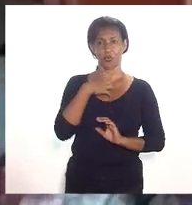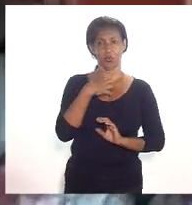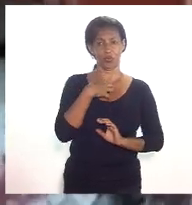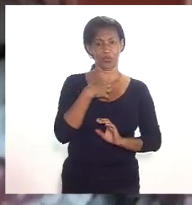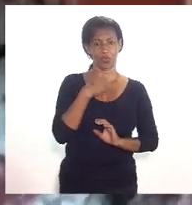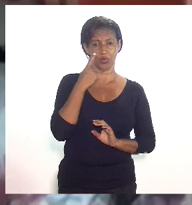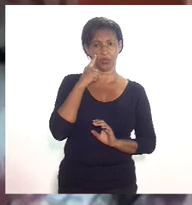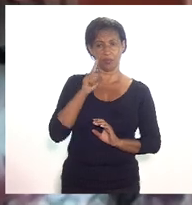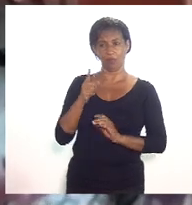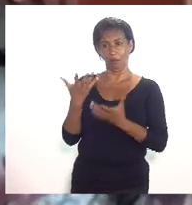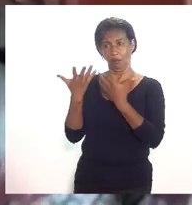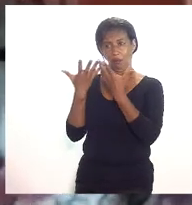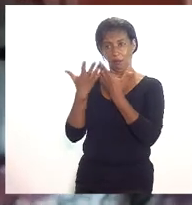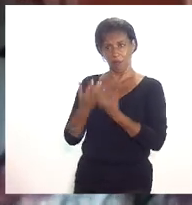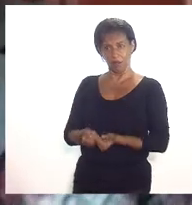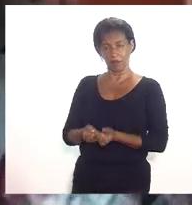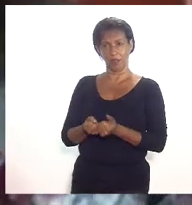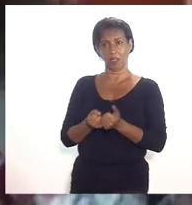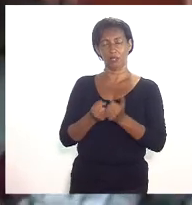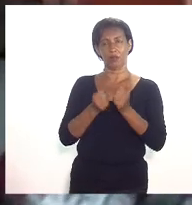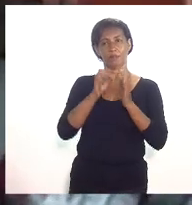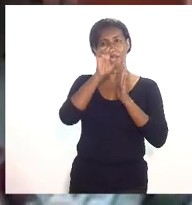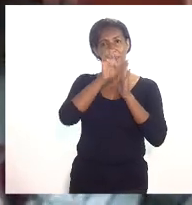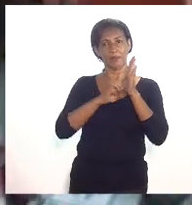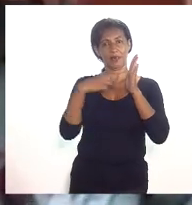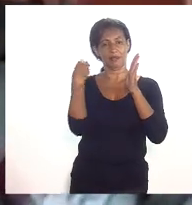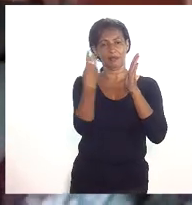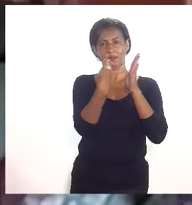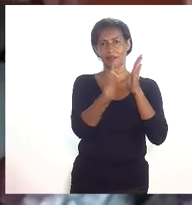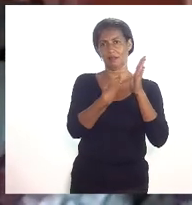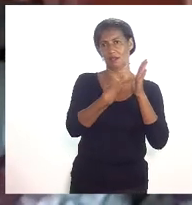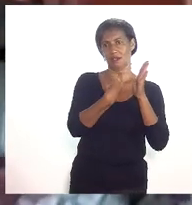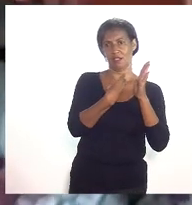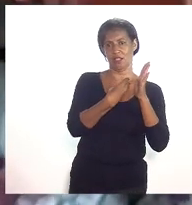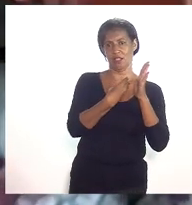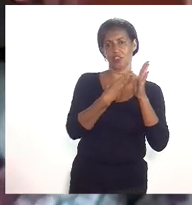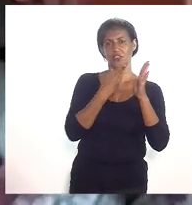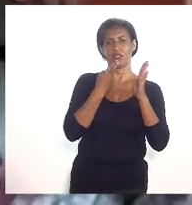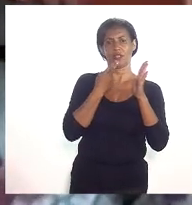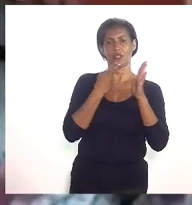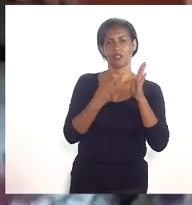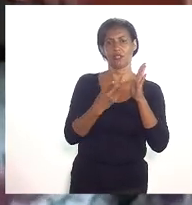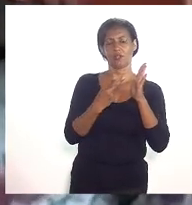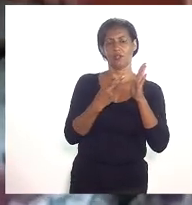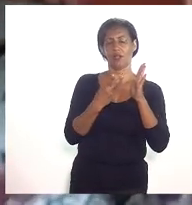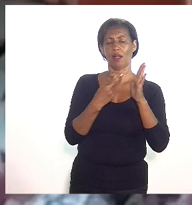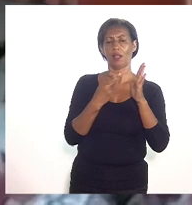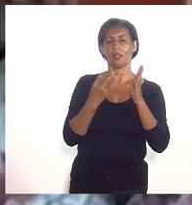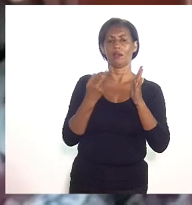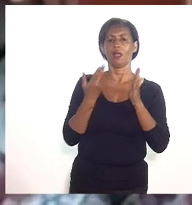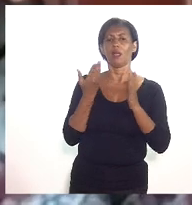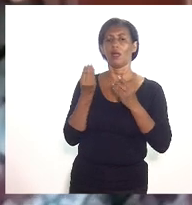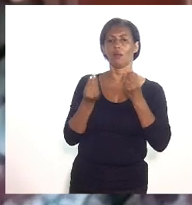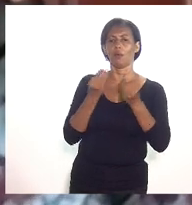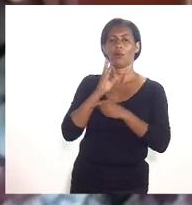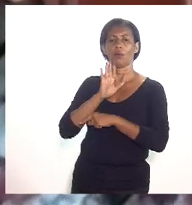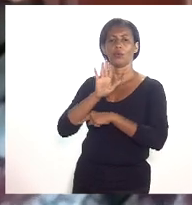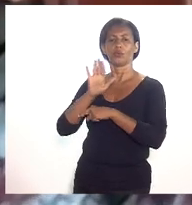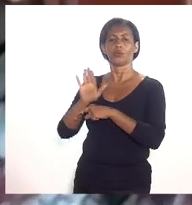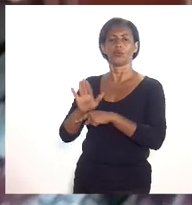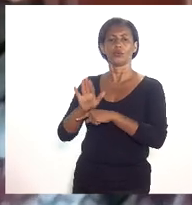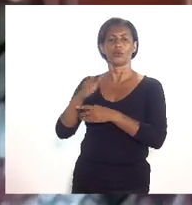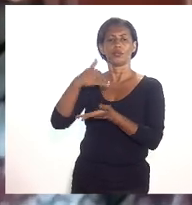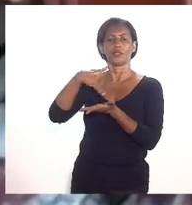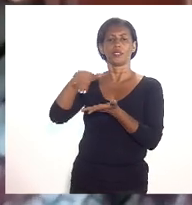o acolhimento da emenda 3, que vincula o serviço de atendimento ao órgão, no caso, a Secretaria de Estado